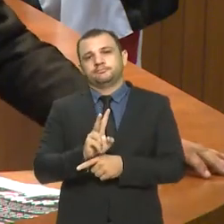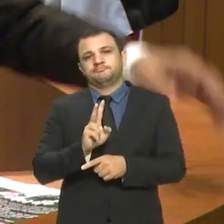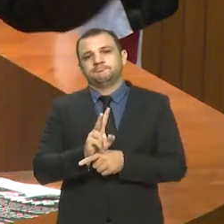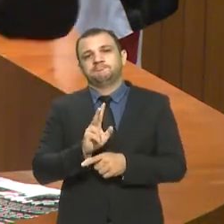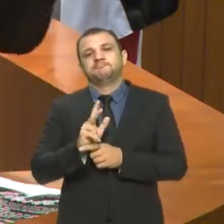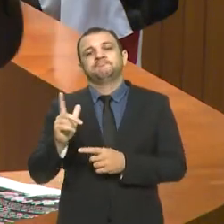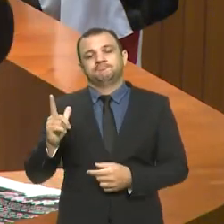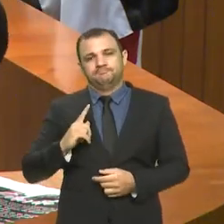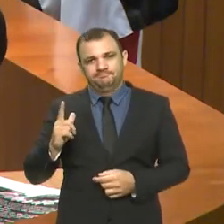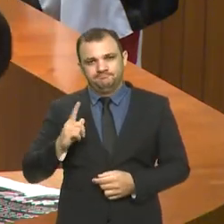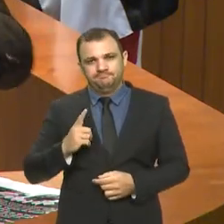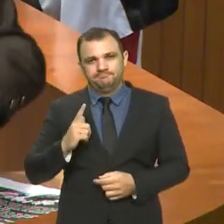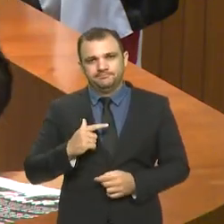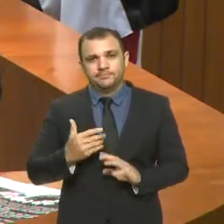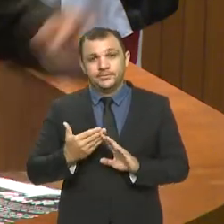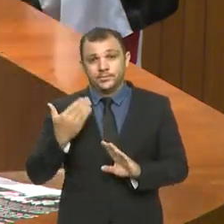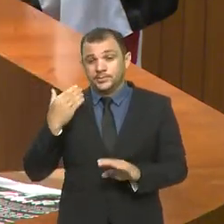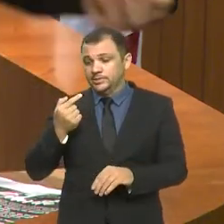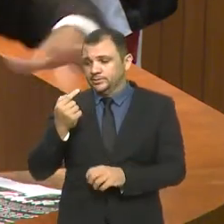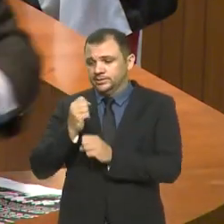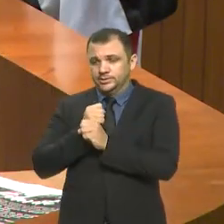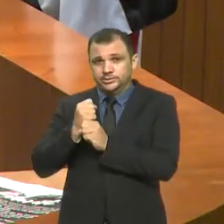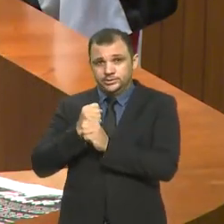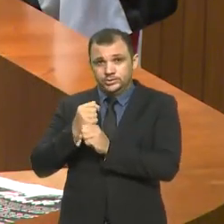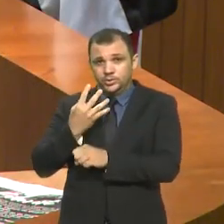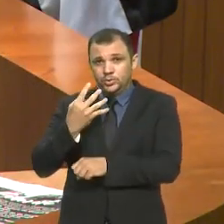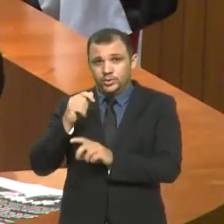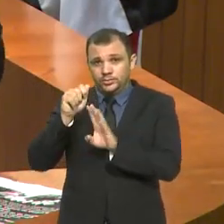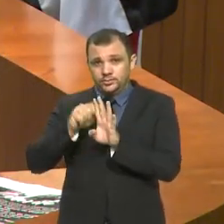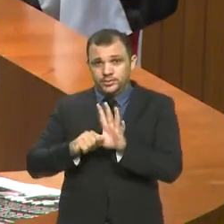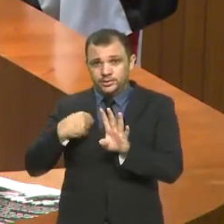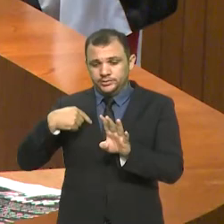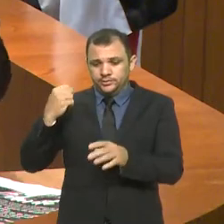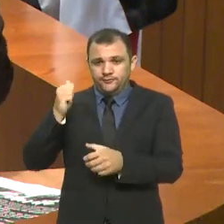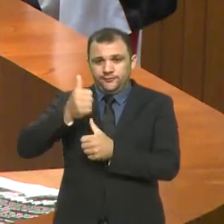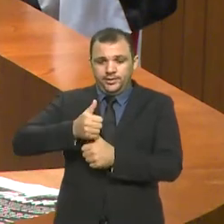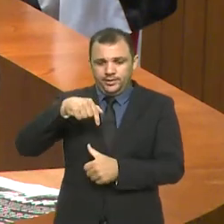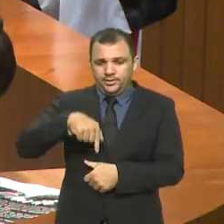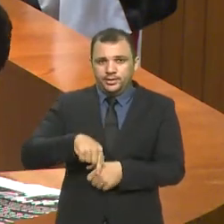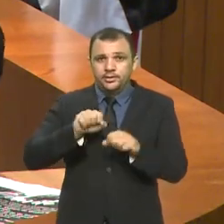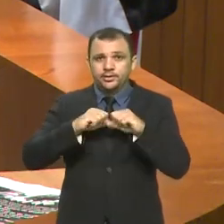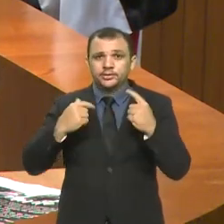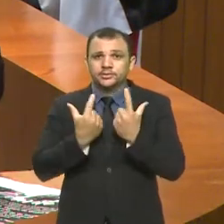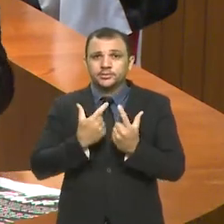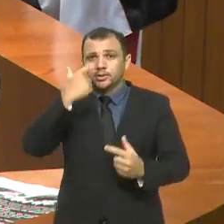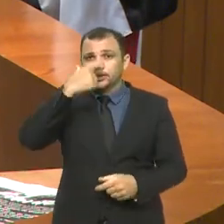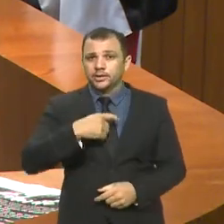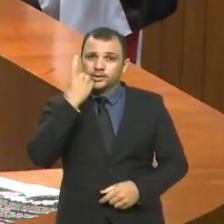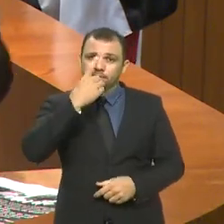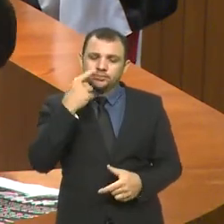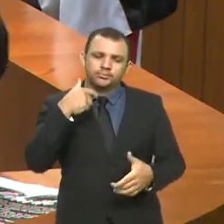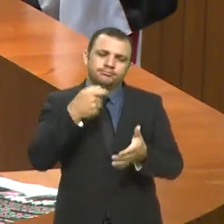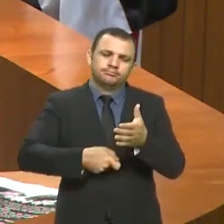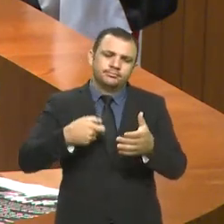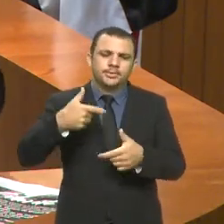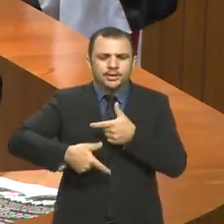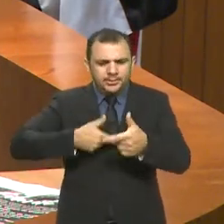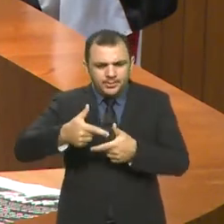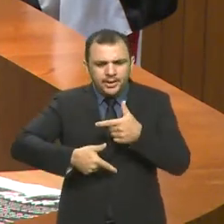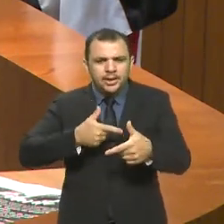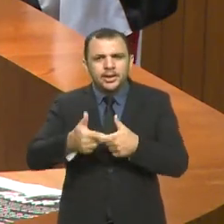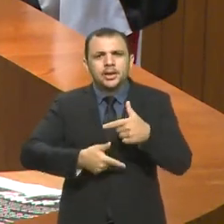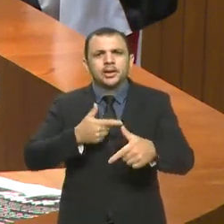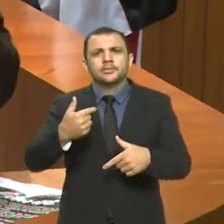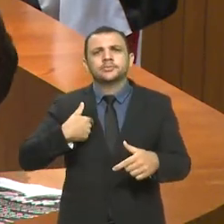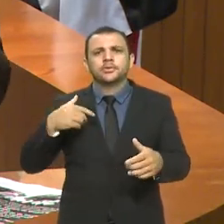esperança. Nos últimos 7 anos e 4 meses aqui nesta casa, um deputado atuante, um deputado que nunca faltou, um deputado que nunca